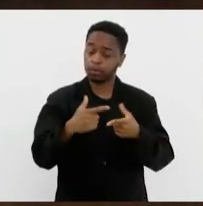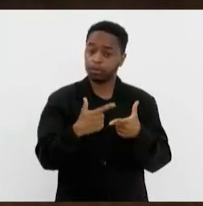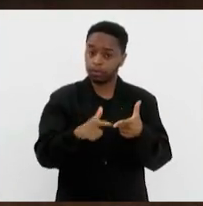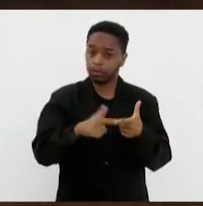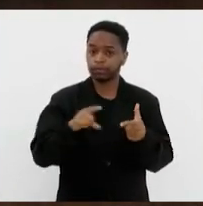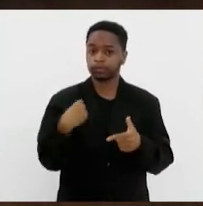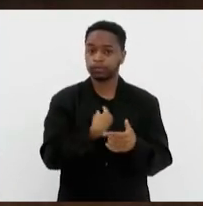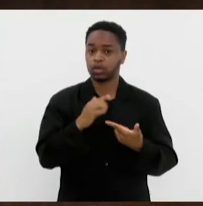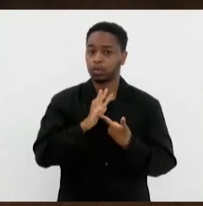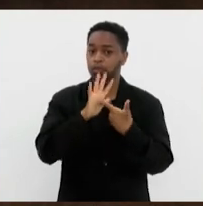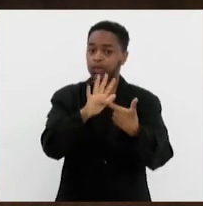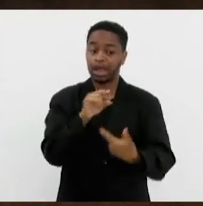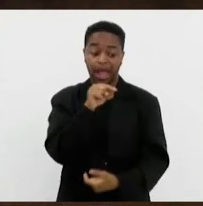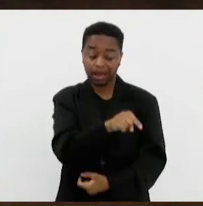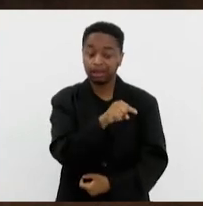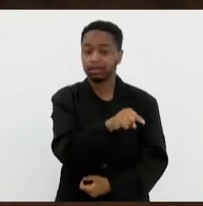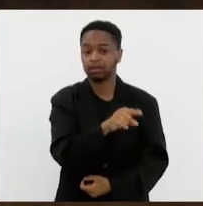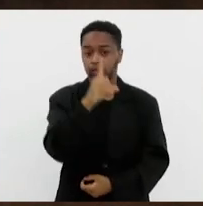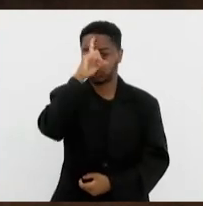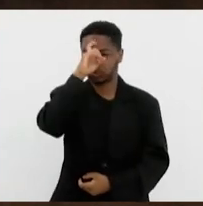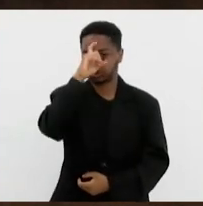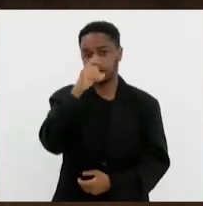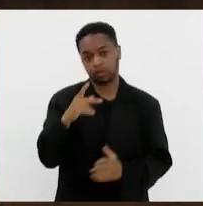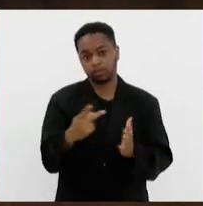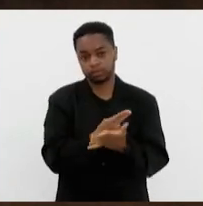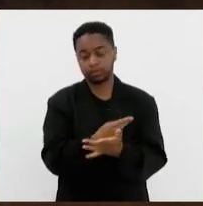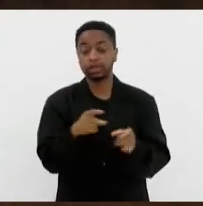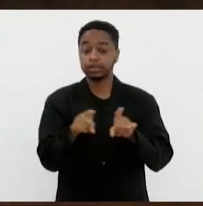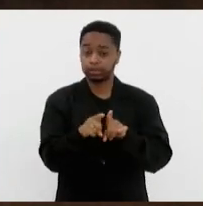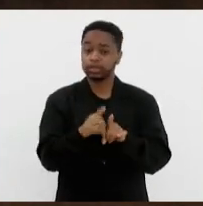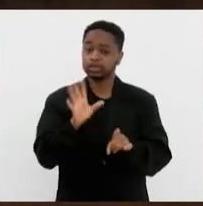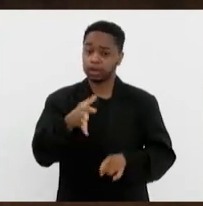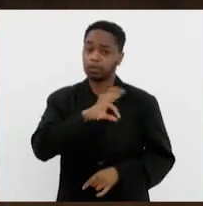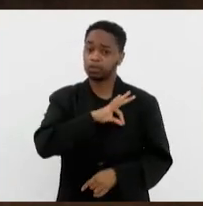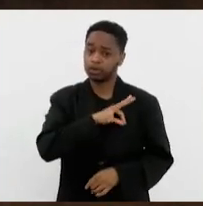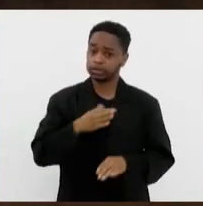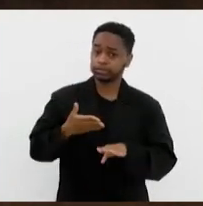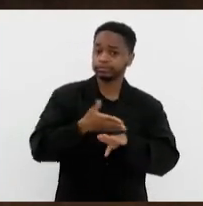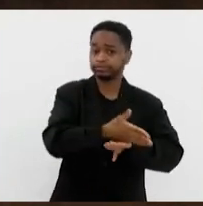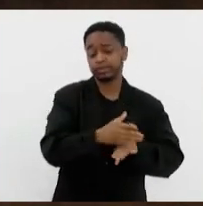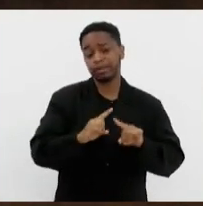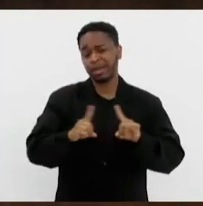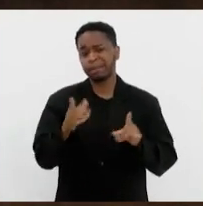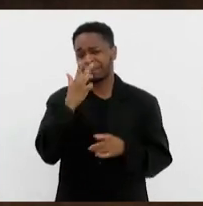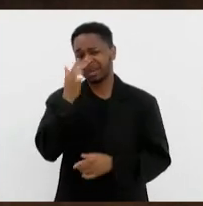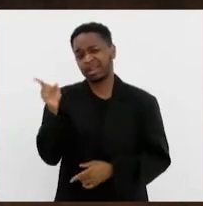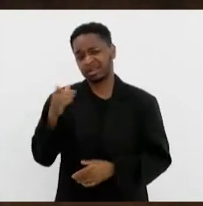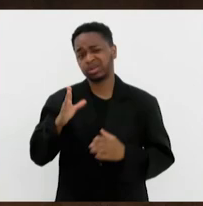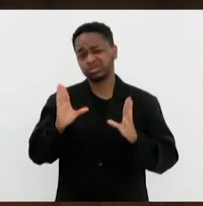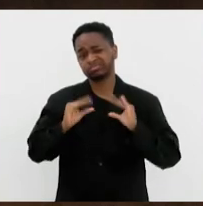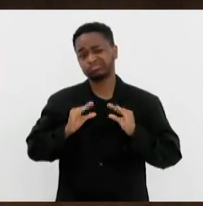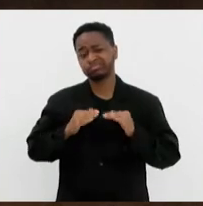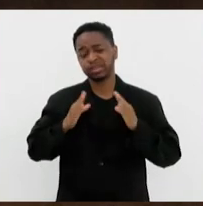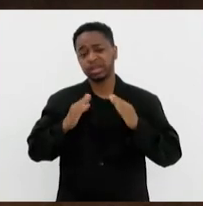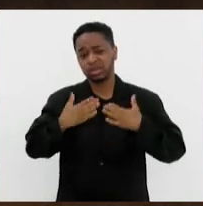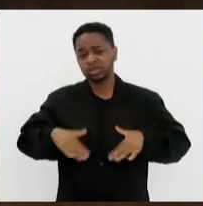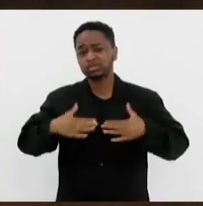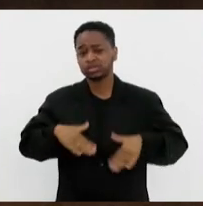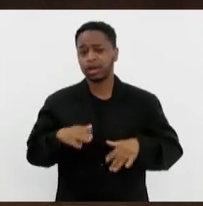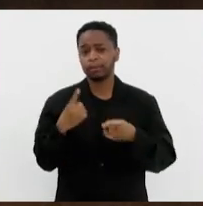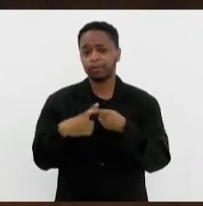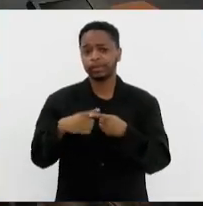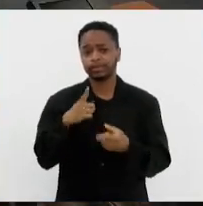constatamos ali no hospital e já virou caso de polícia. Aliás, ele está acostumado na família dele a ser caso de polícia. Obrigado, senhor